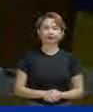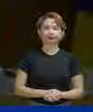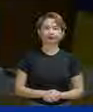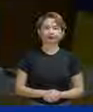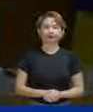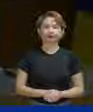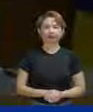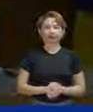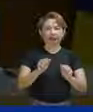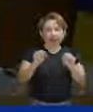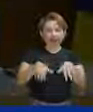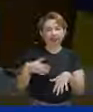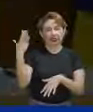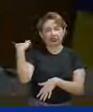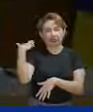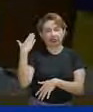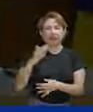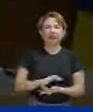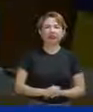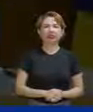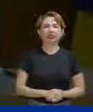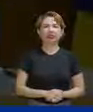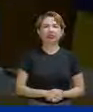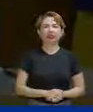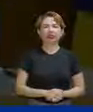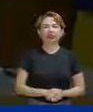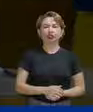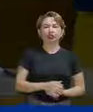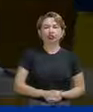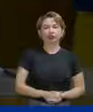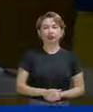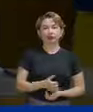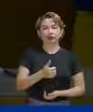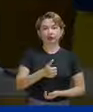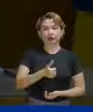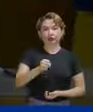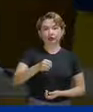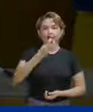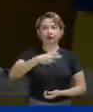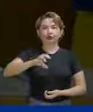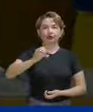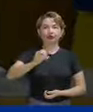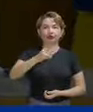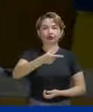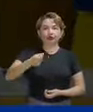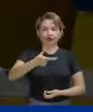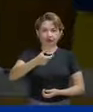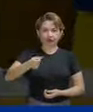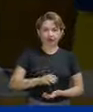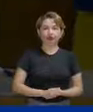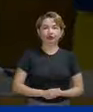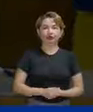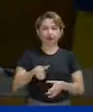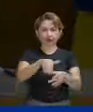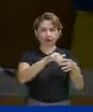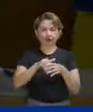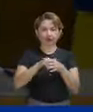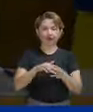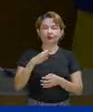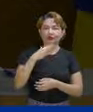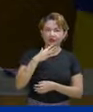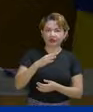da sessão anterior, 18/3/2025, Tribunal Regional Eleitoral do Amapá, por unanimidade, conheceu os embargos